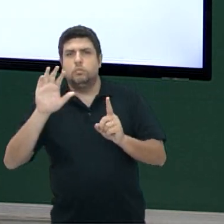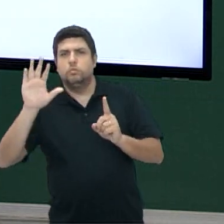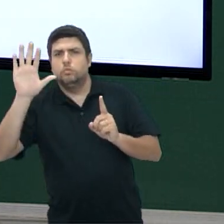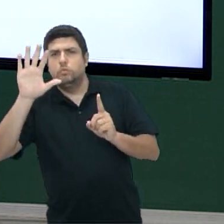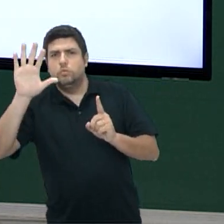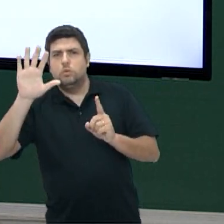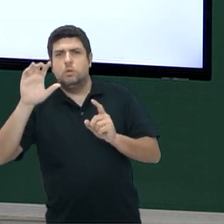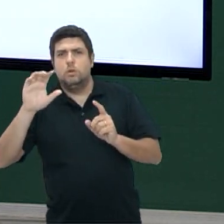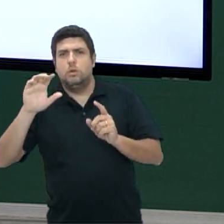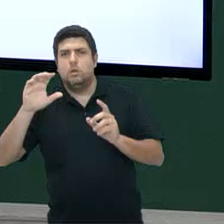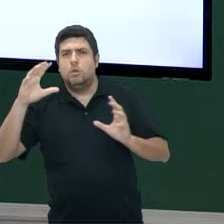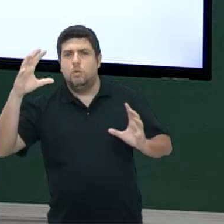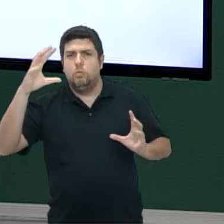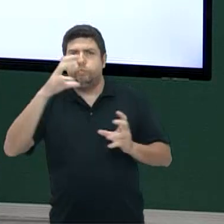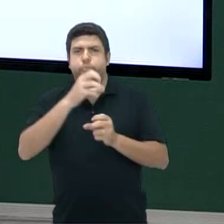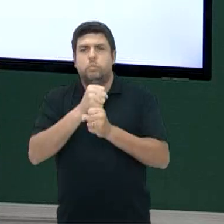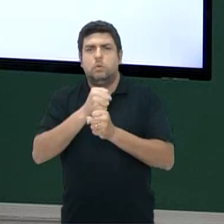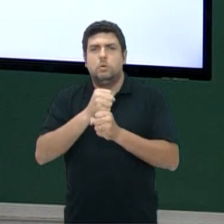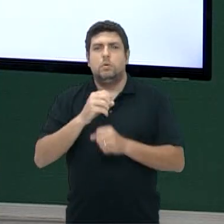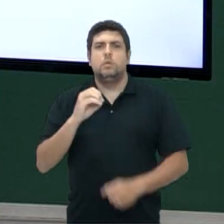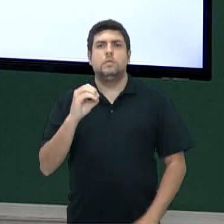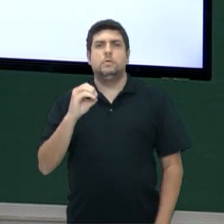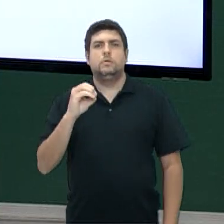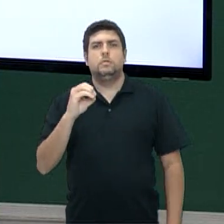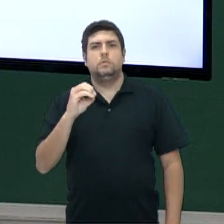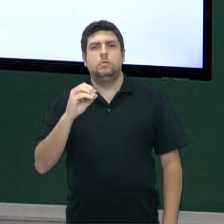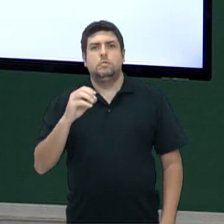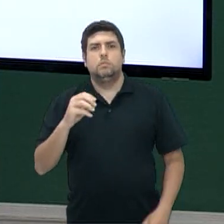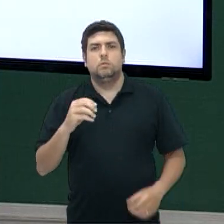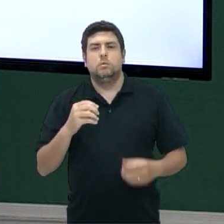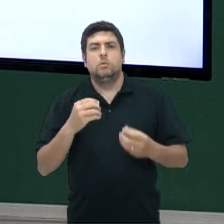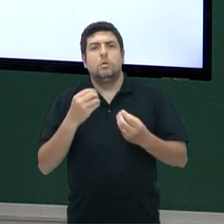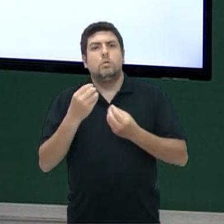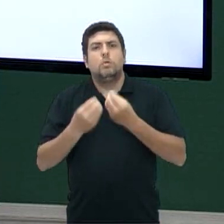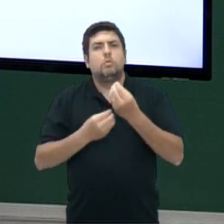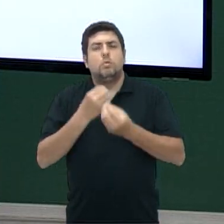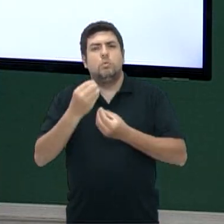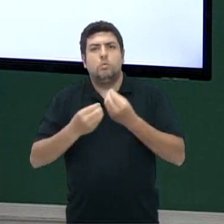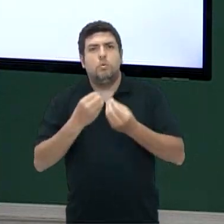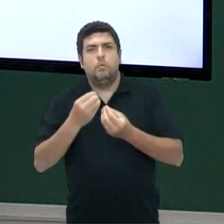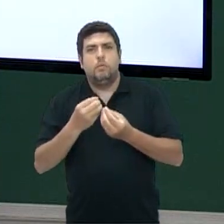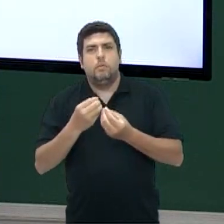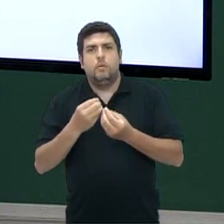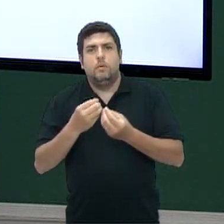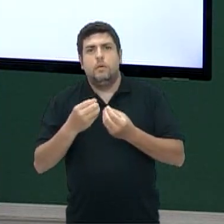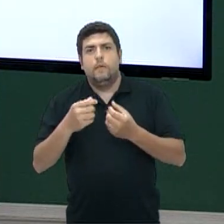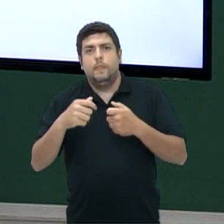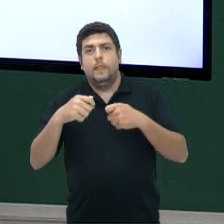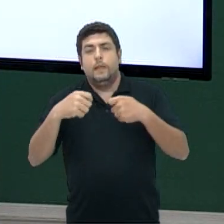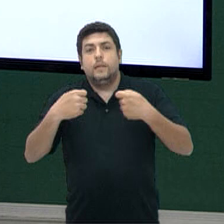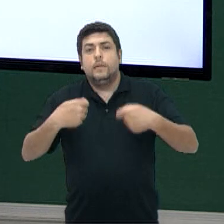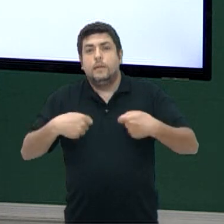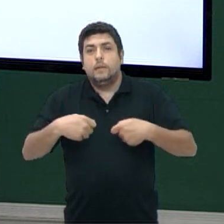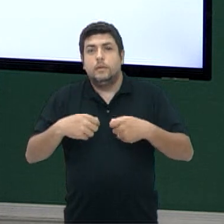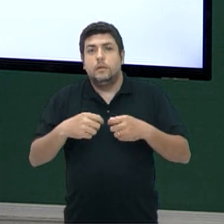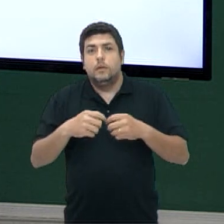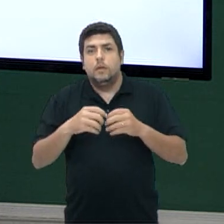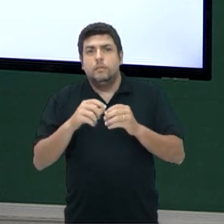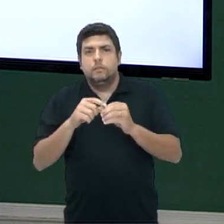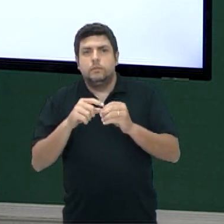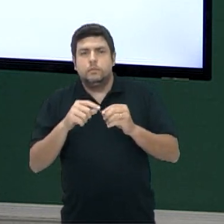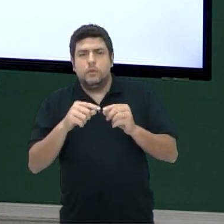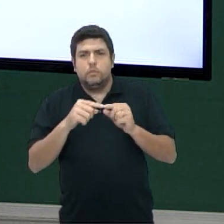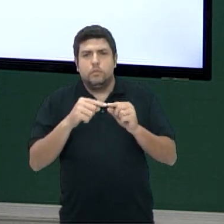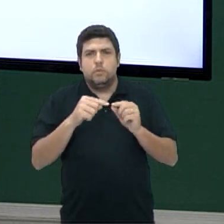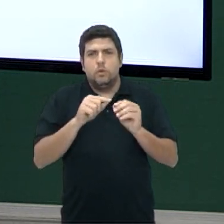poder manter essa força resultante como zero é você ter o auxílio de mais uma força aqui,